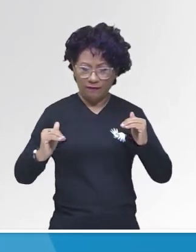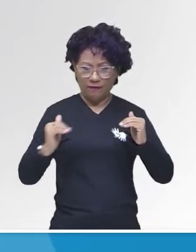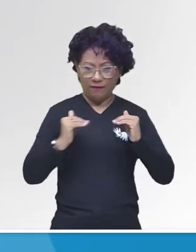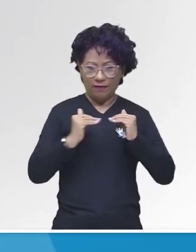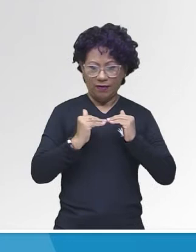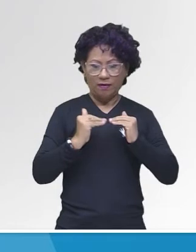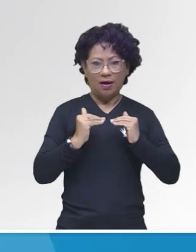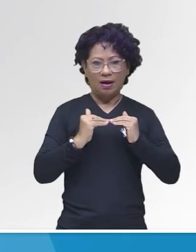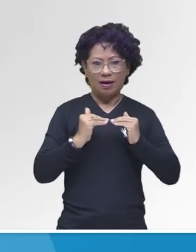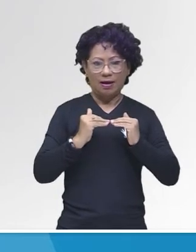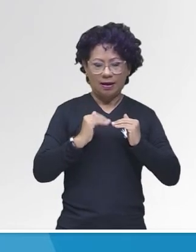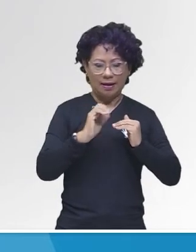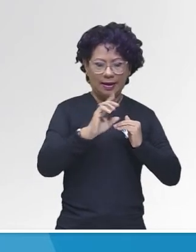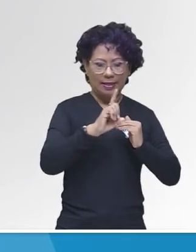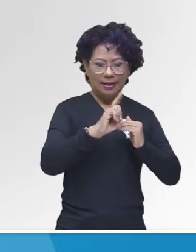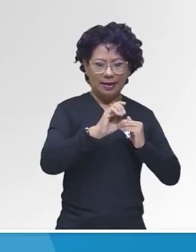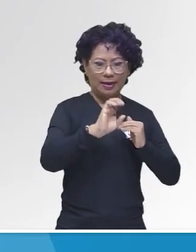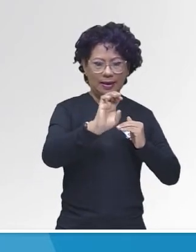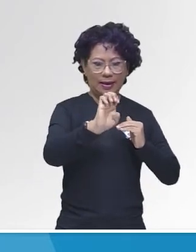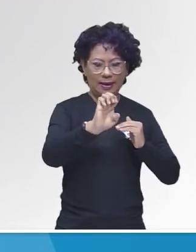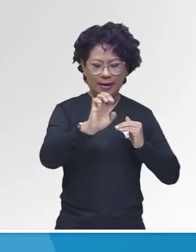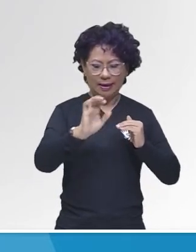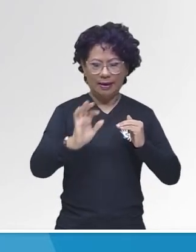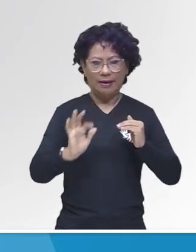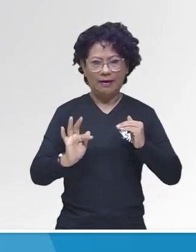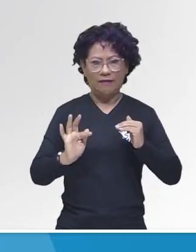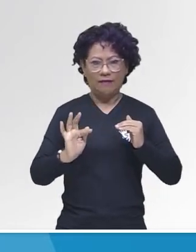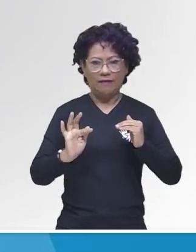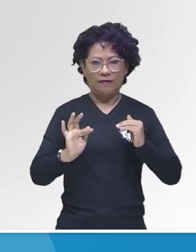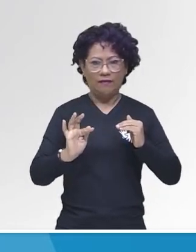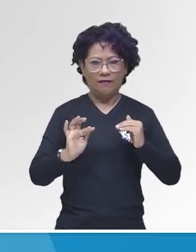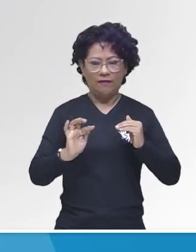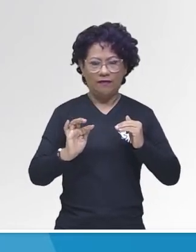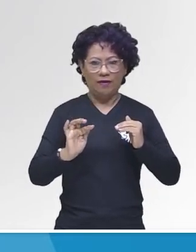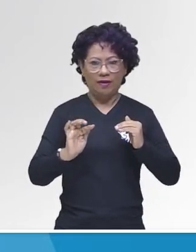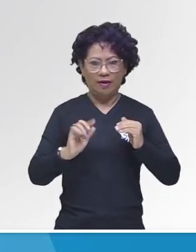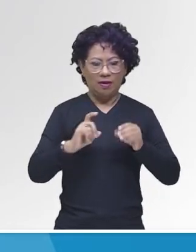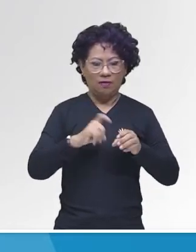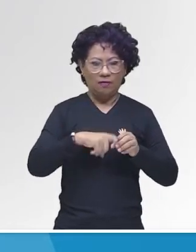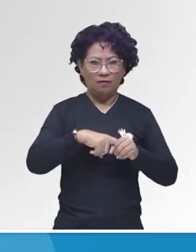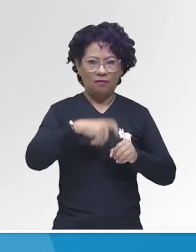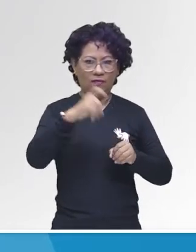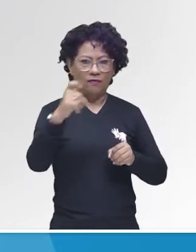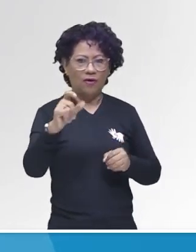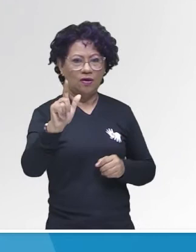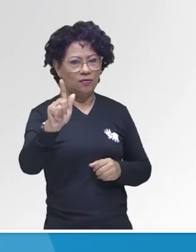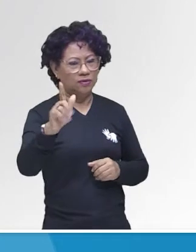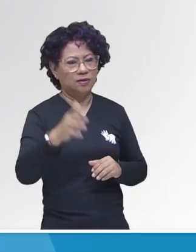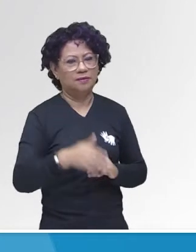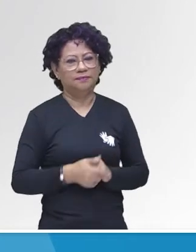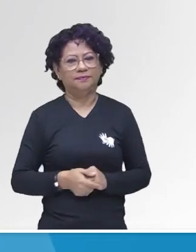Ele não faz parte aqui desse plano. Vamos chamar aqui de plano alfa.